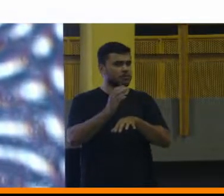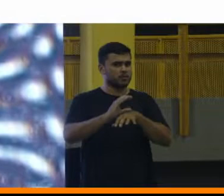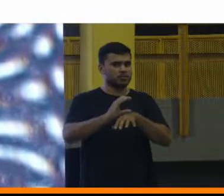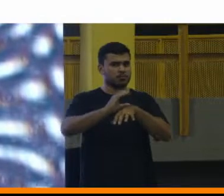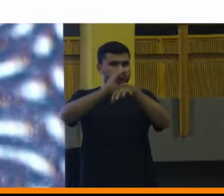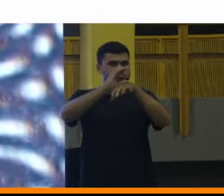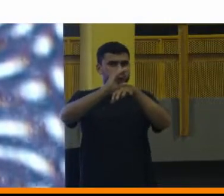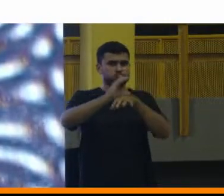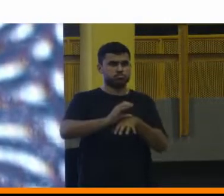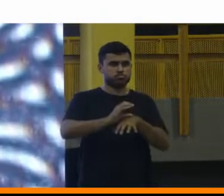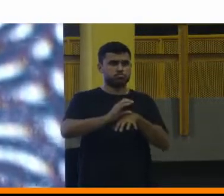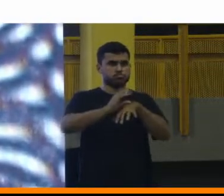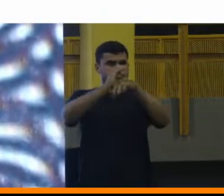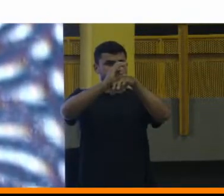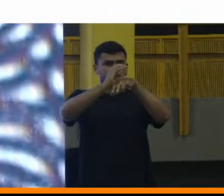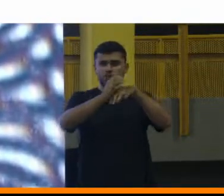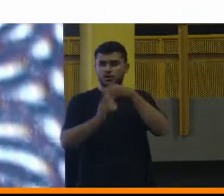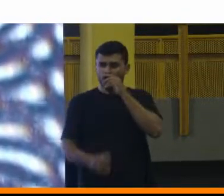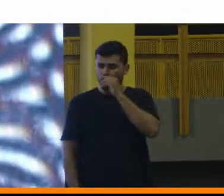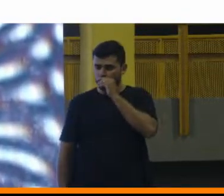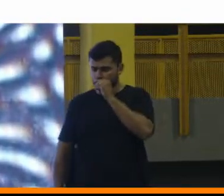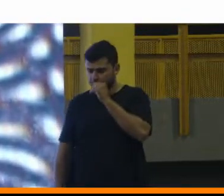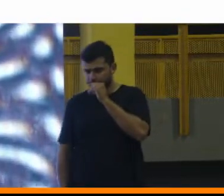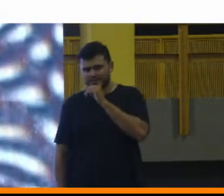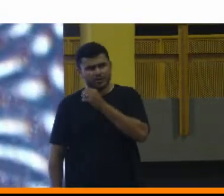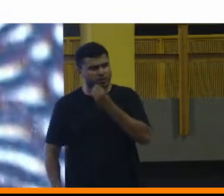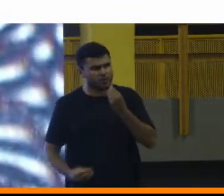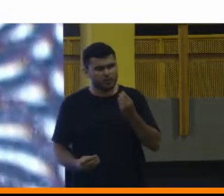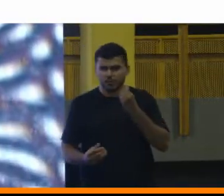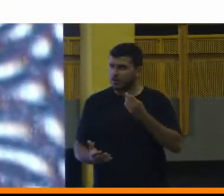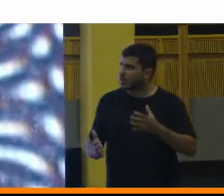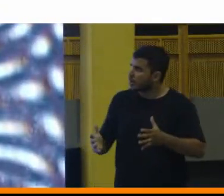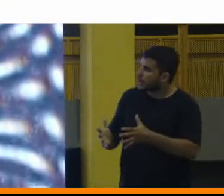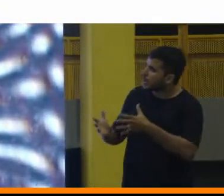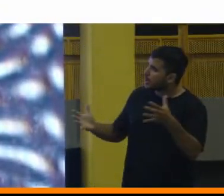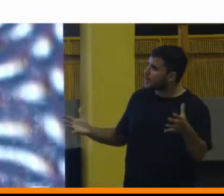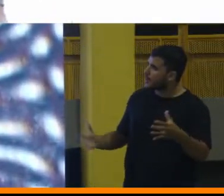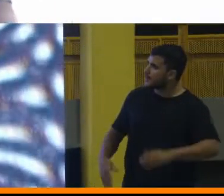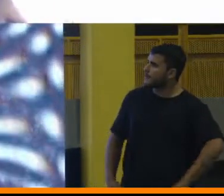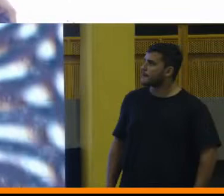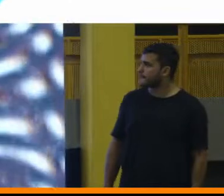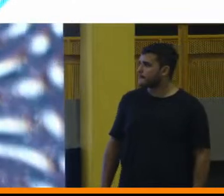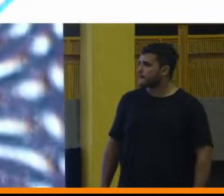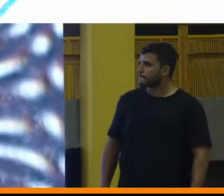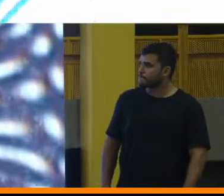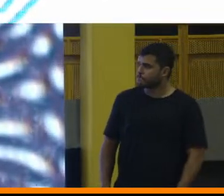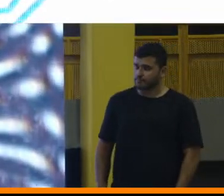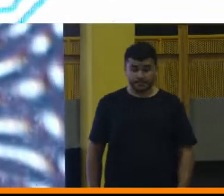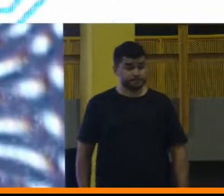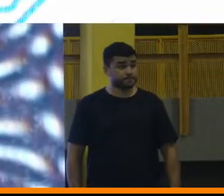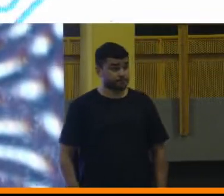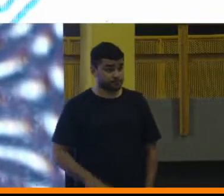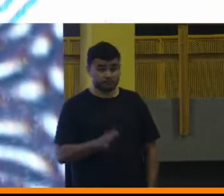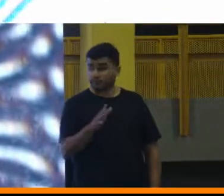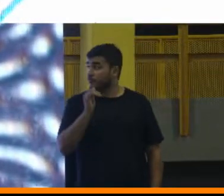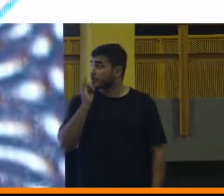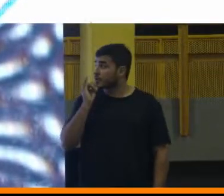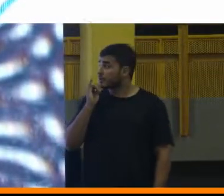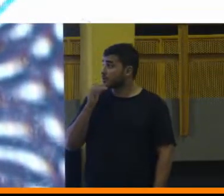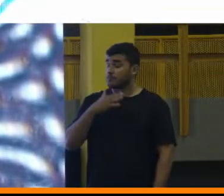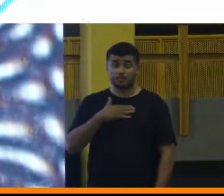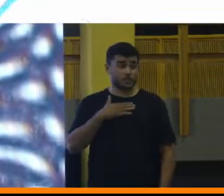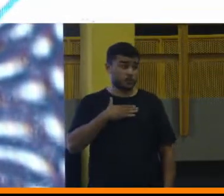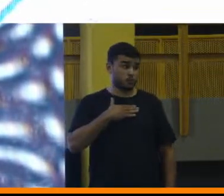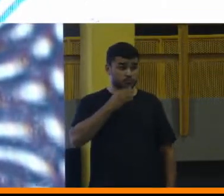Não sei se isso já aconteceu com você. Quando eu era pequeno, criança é uma alegria, brinca com todo mundo. Meu